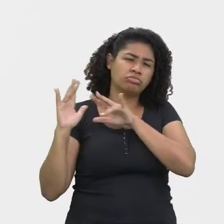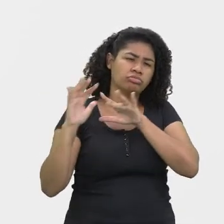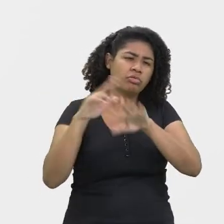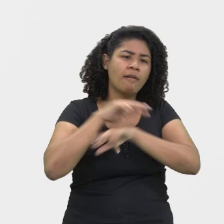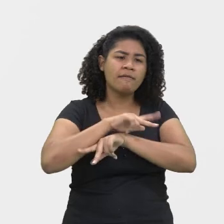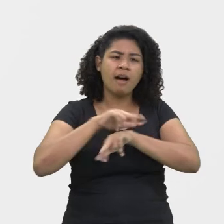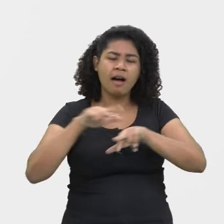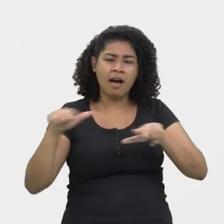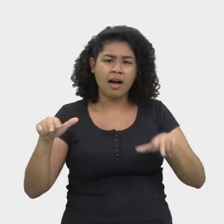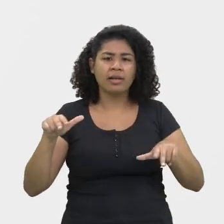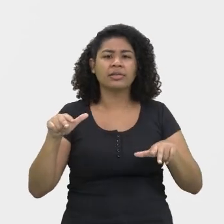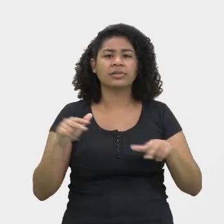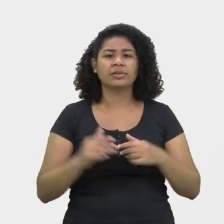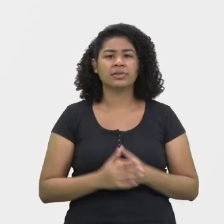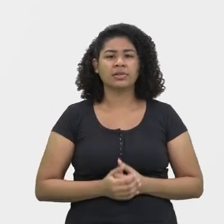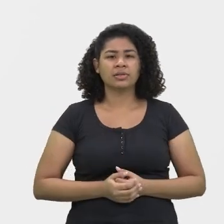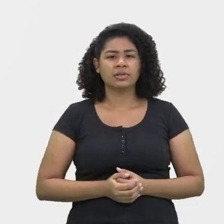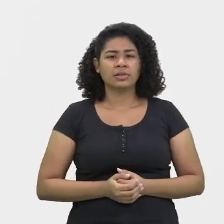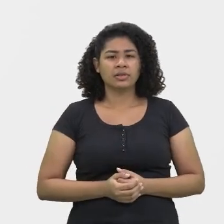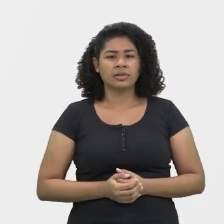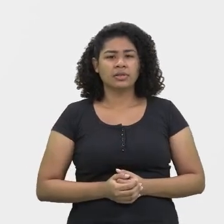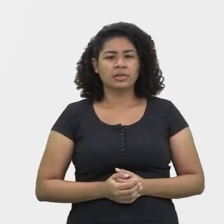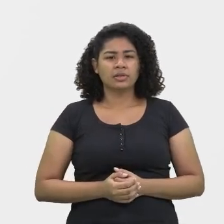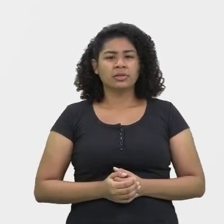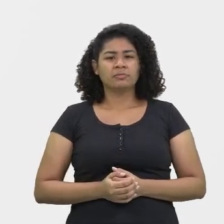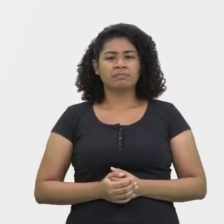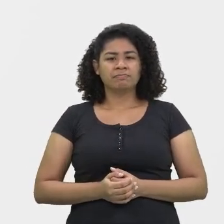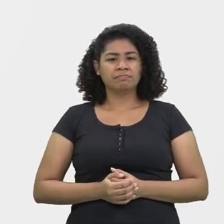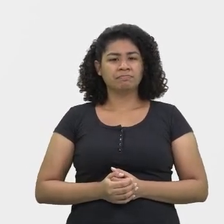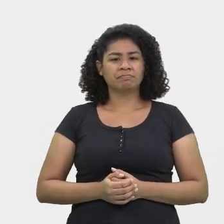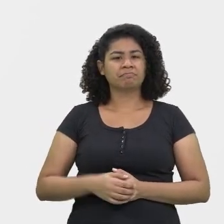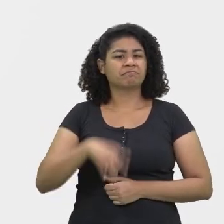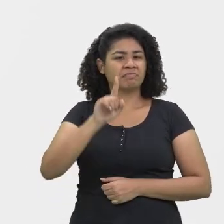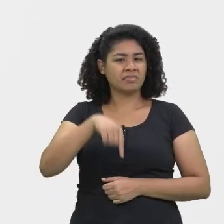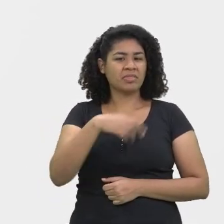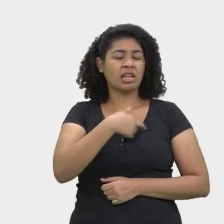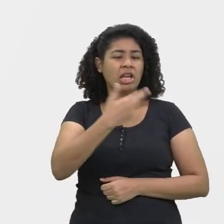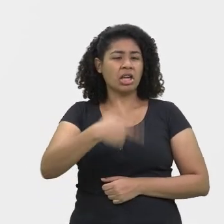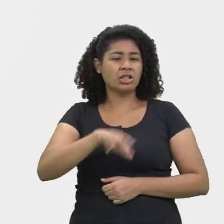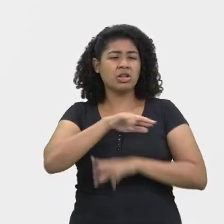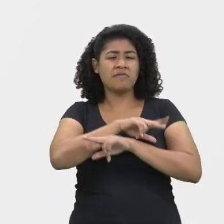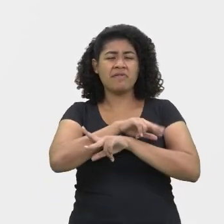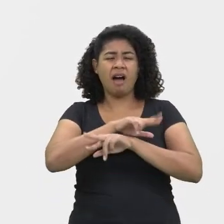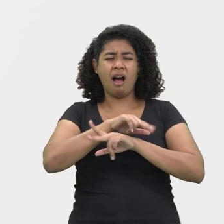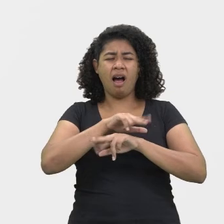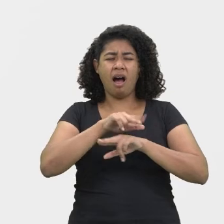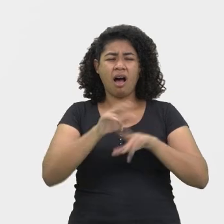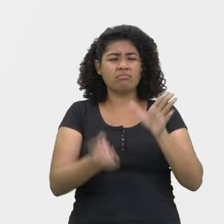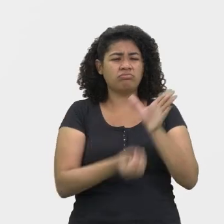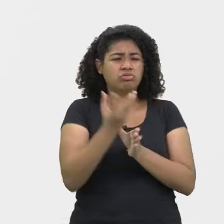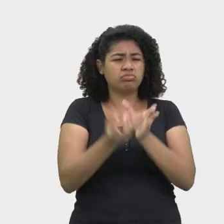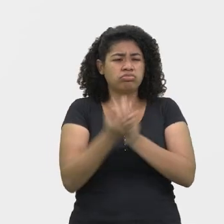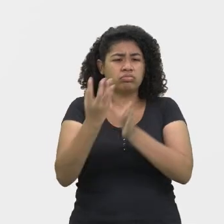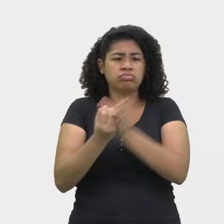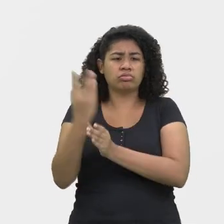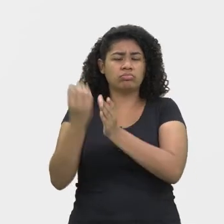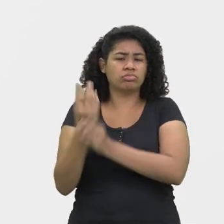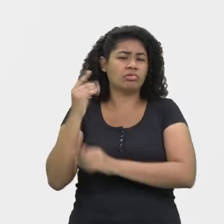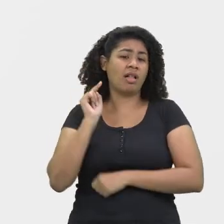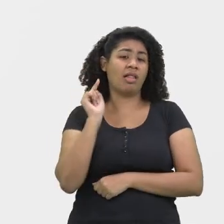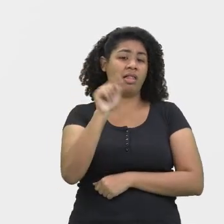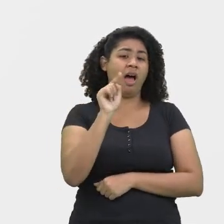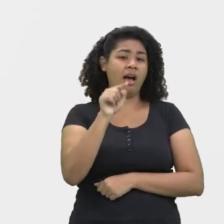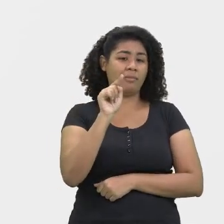como assinalou W. Walker, foi uma enorme variedade de denominações